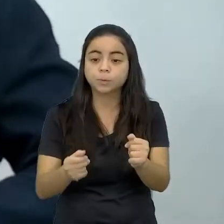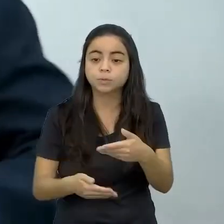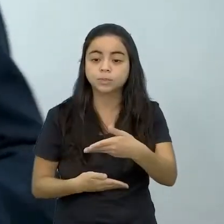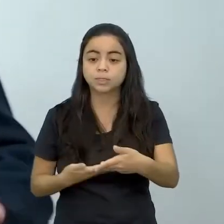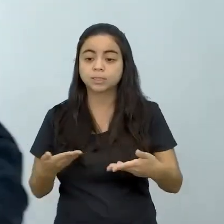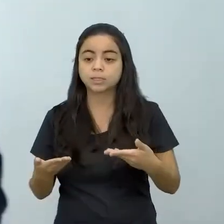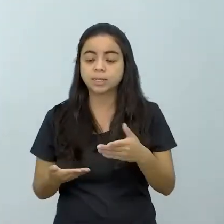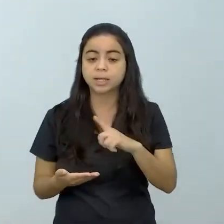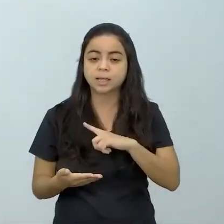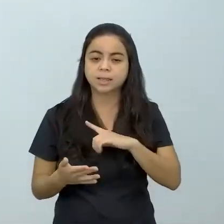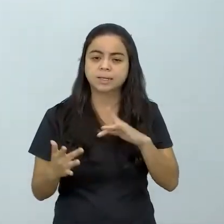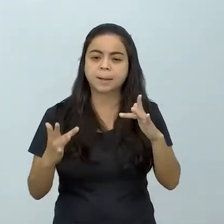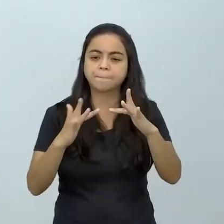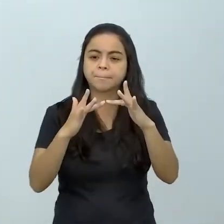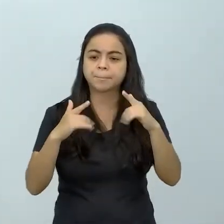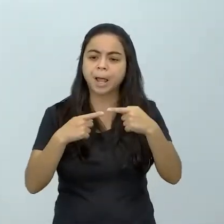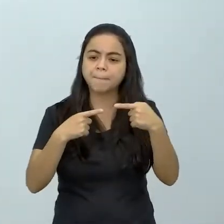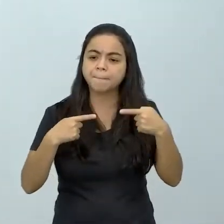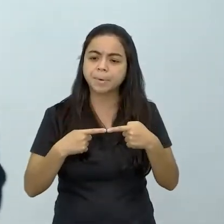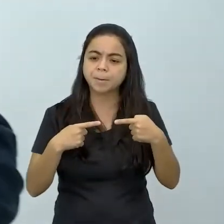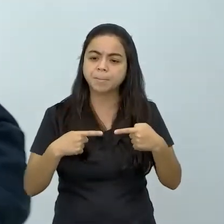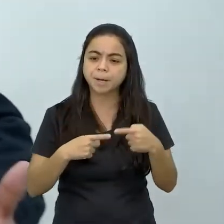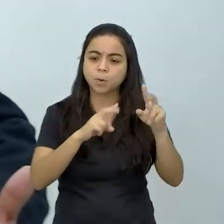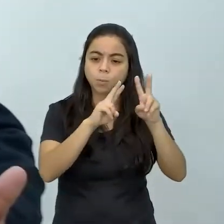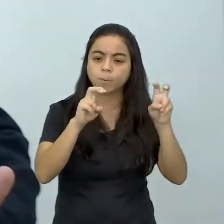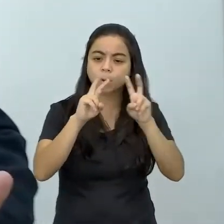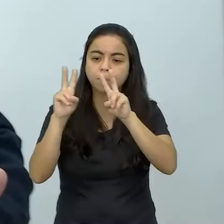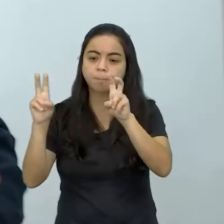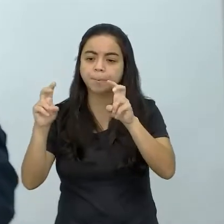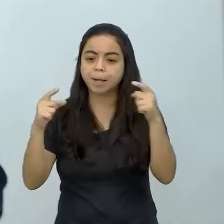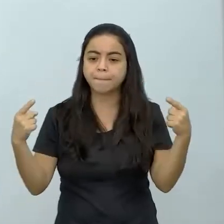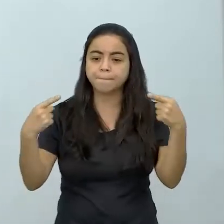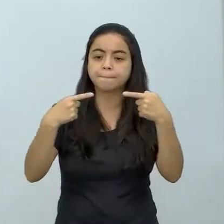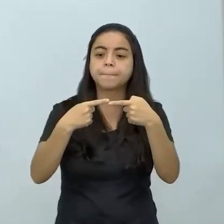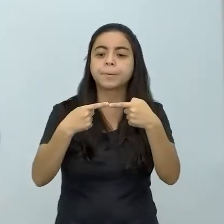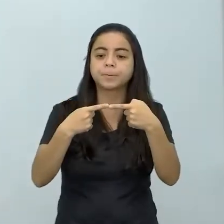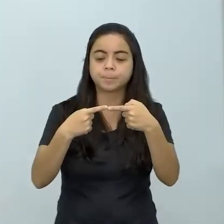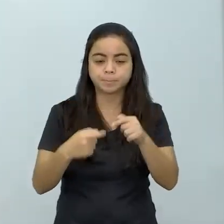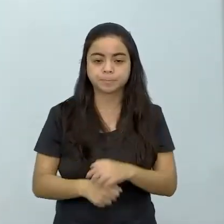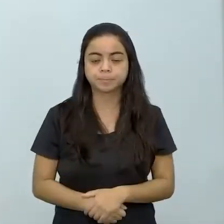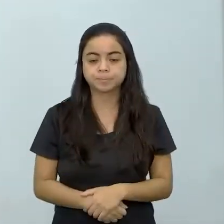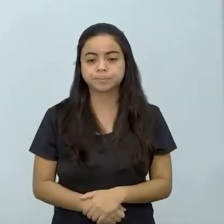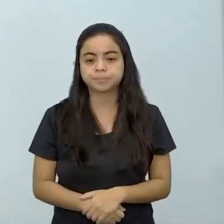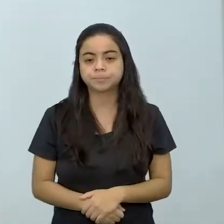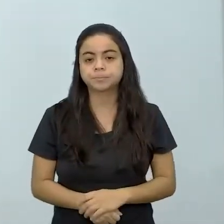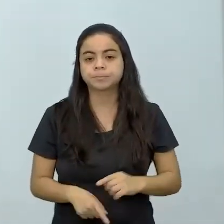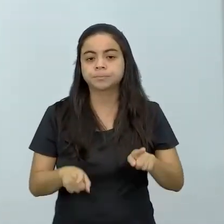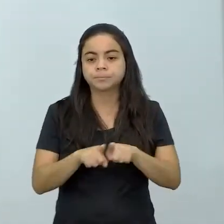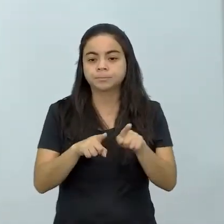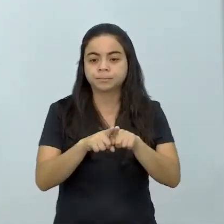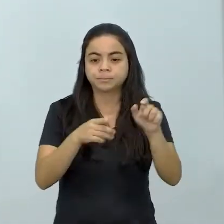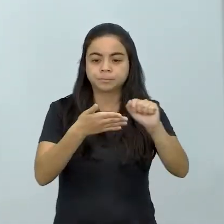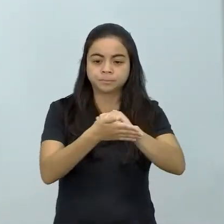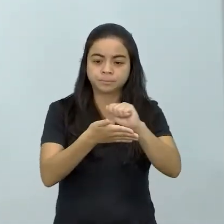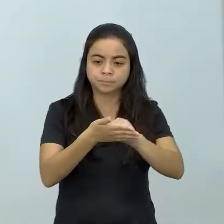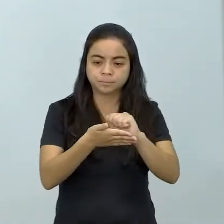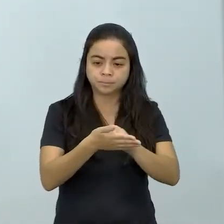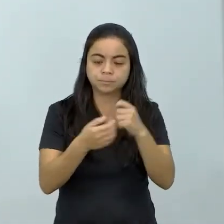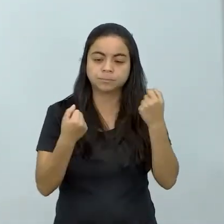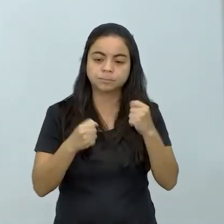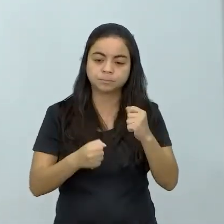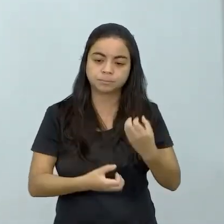tem coerência com a temática Evidente médica a gente tá trazendo aqui uma outra fonte que pode trazer a